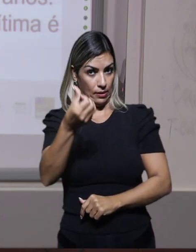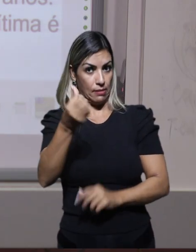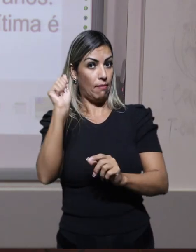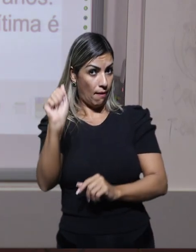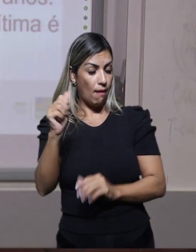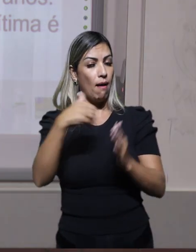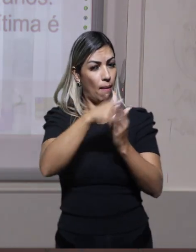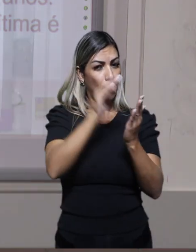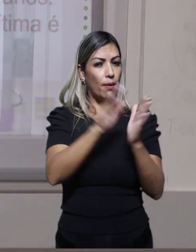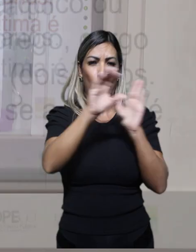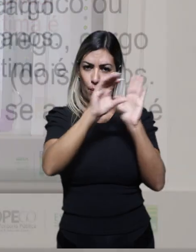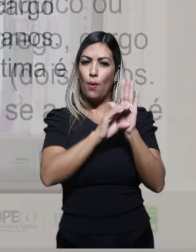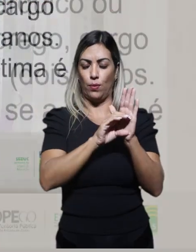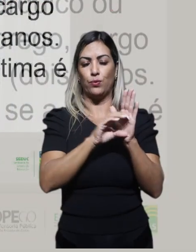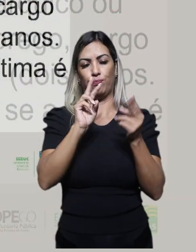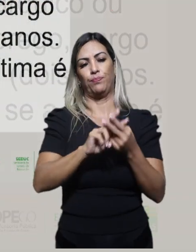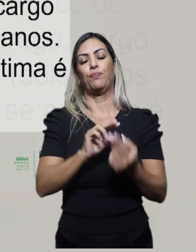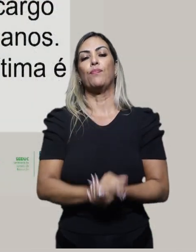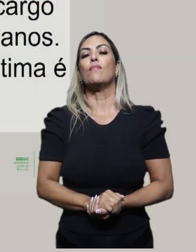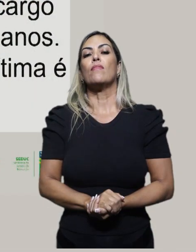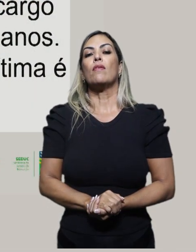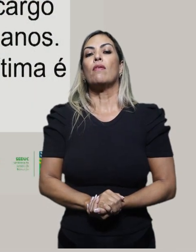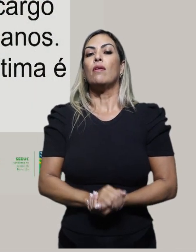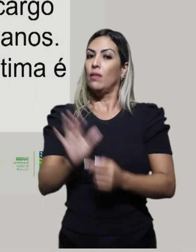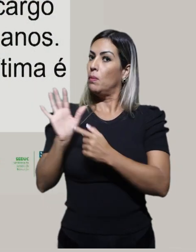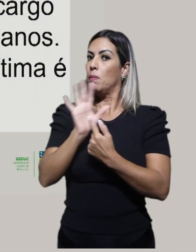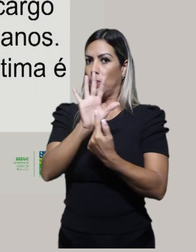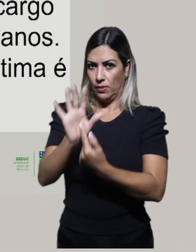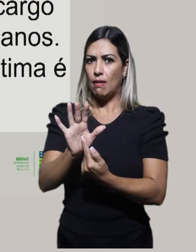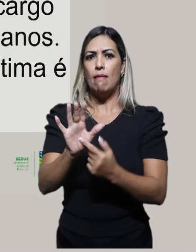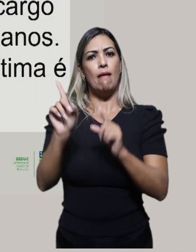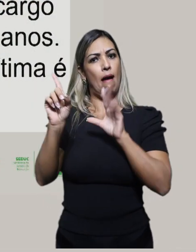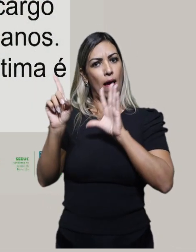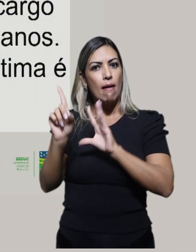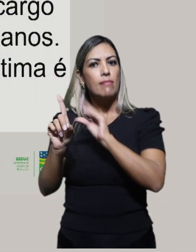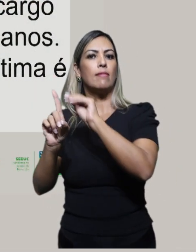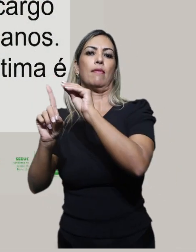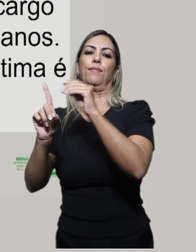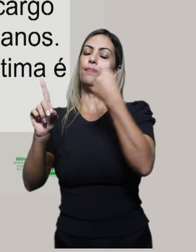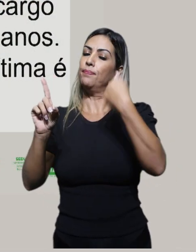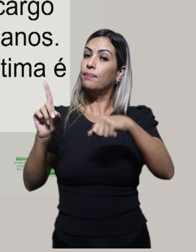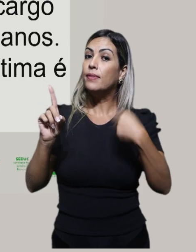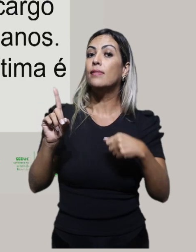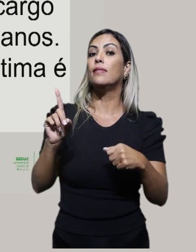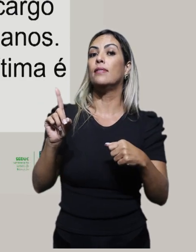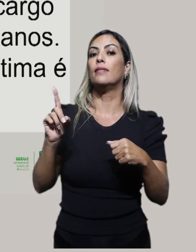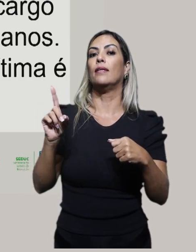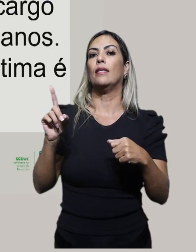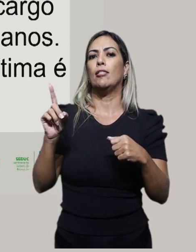do Código Penal. Então, para que esteja configurado o assédio, deve necessariamente ter